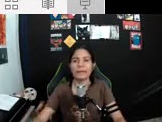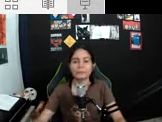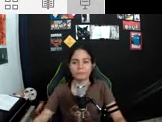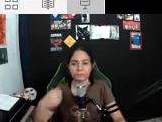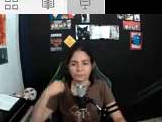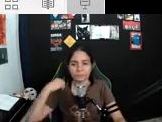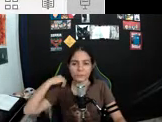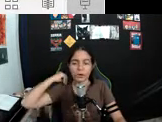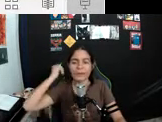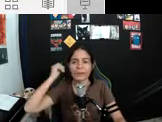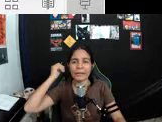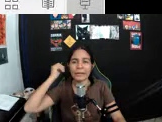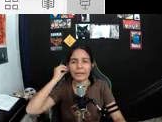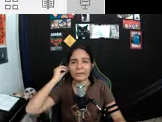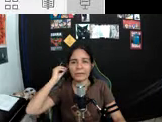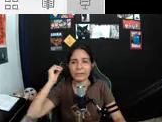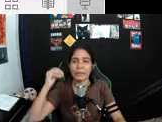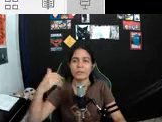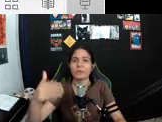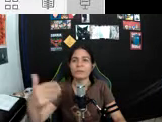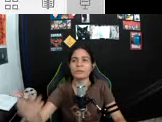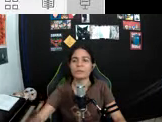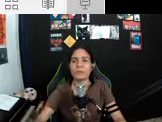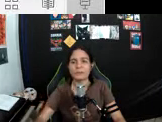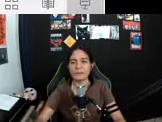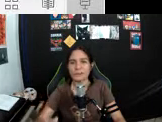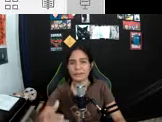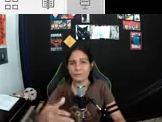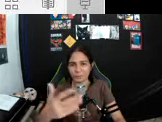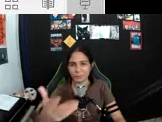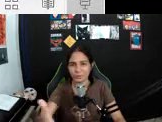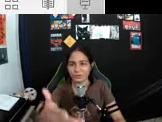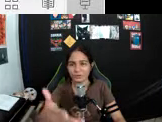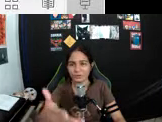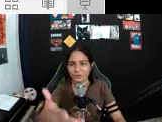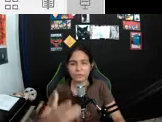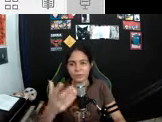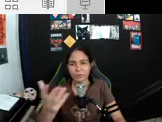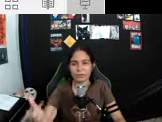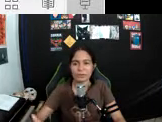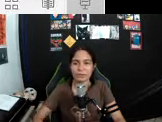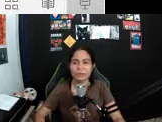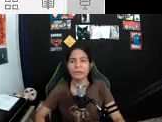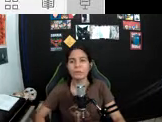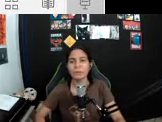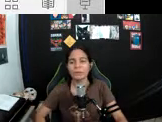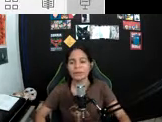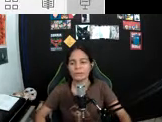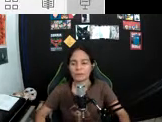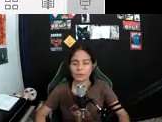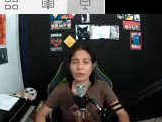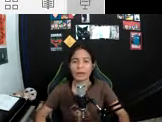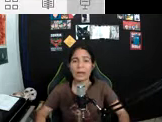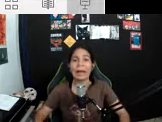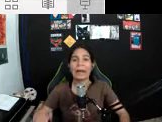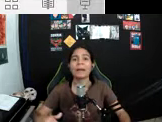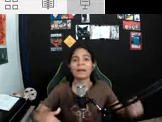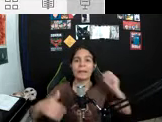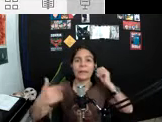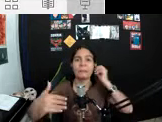não vai estar orientando ali uma pessoa que vai estar, vamos supor, assistindo um vídeo seu, né, uma publicação